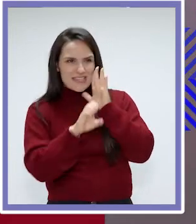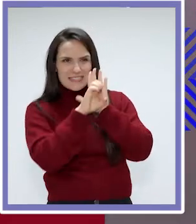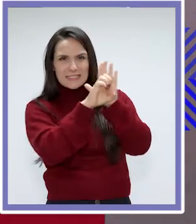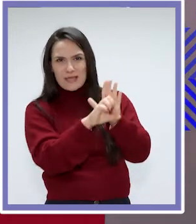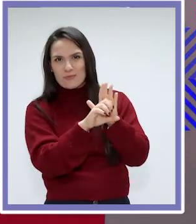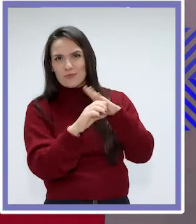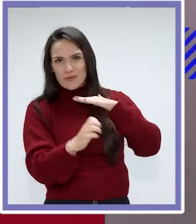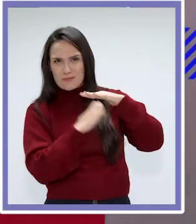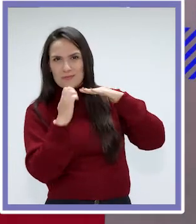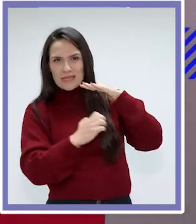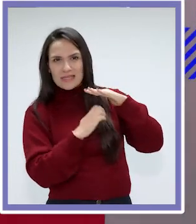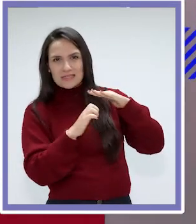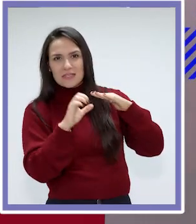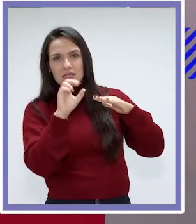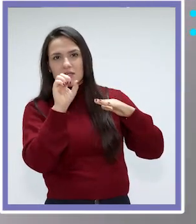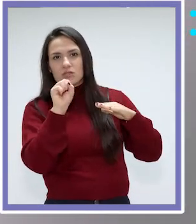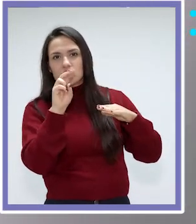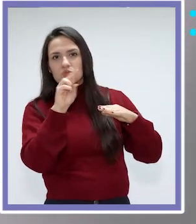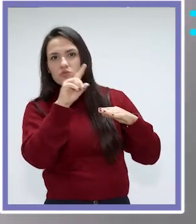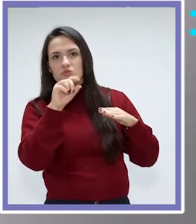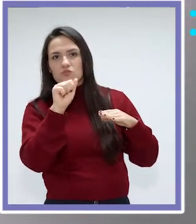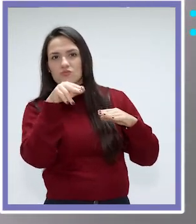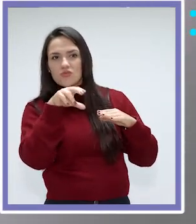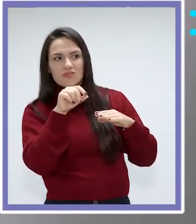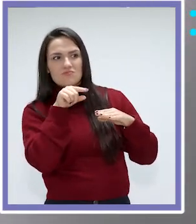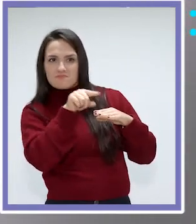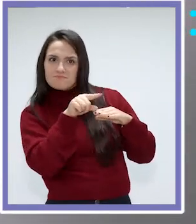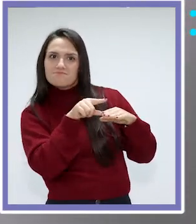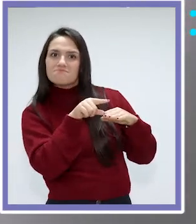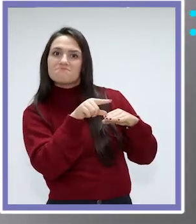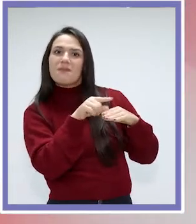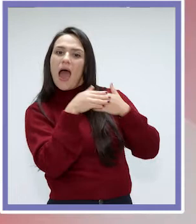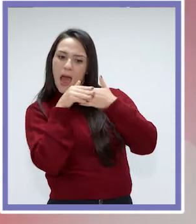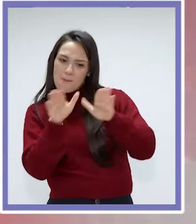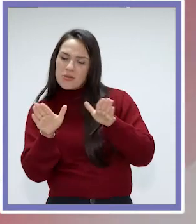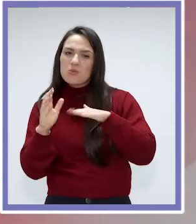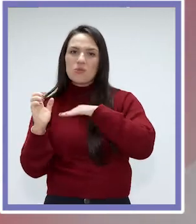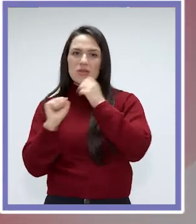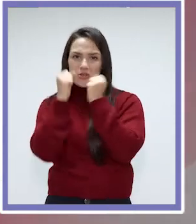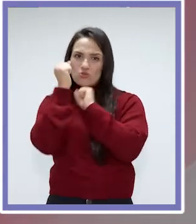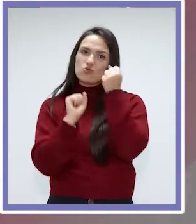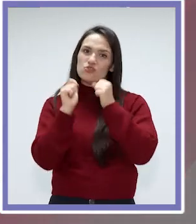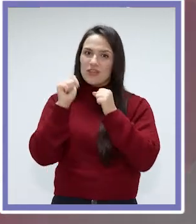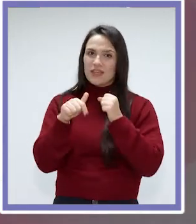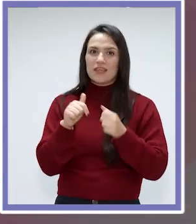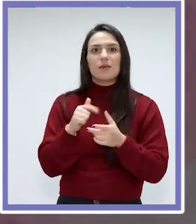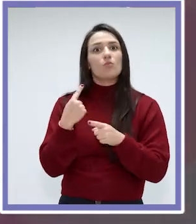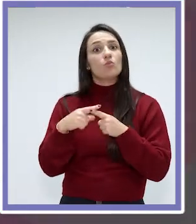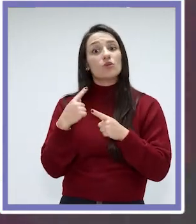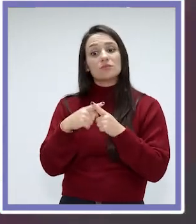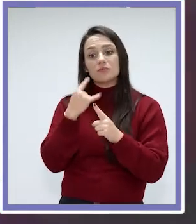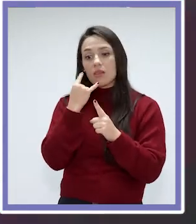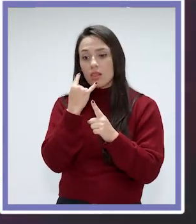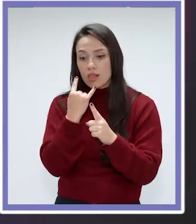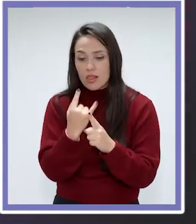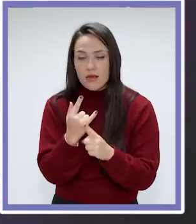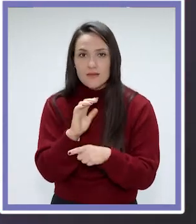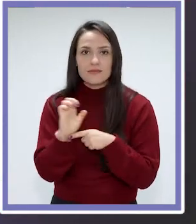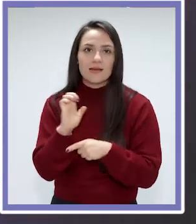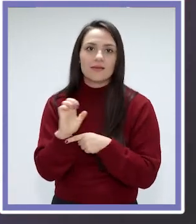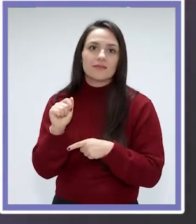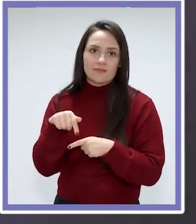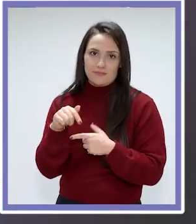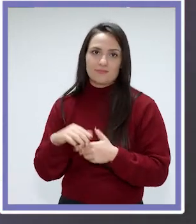claro, né, de como as pessoas estão vendo aqui de uma possibilidade, né, de trazer aqui, não só de exportar as questões, mas também